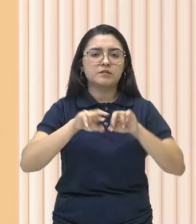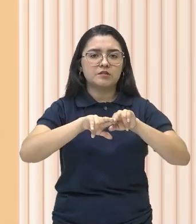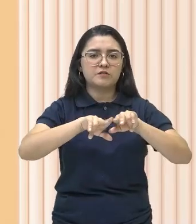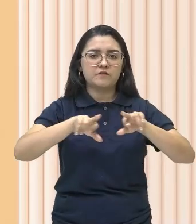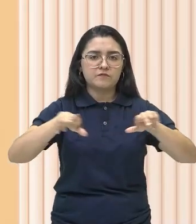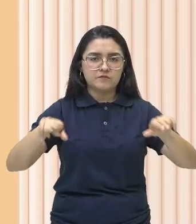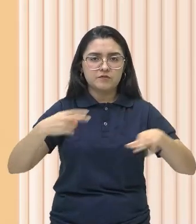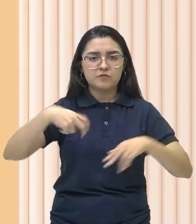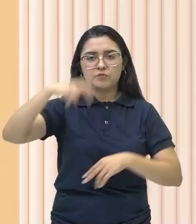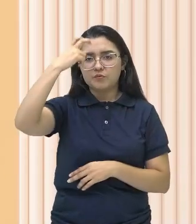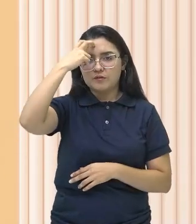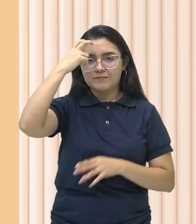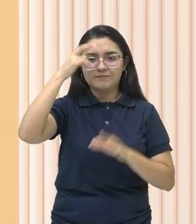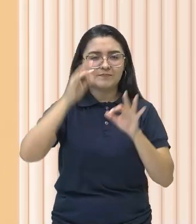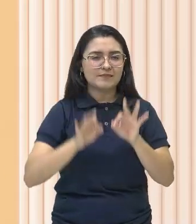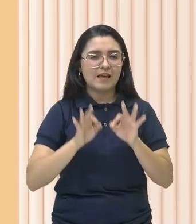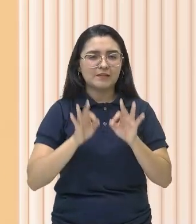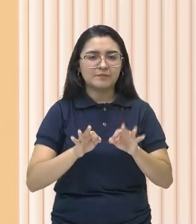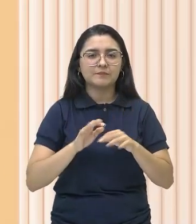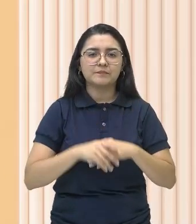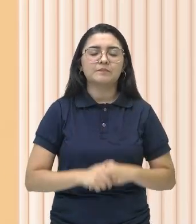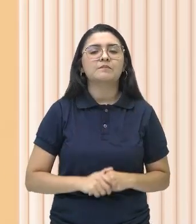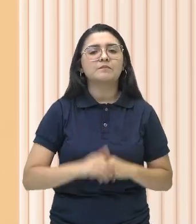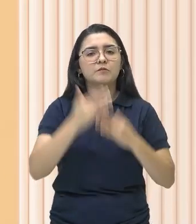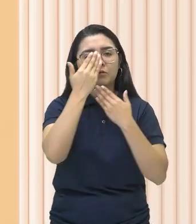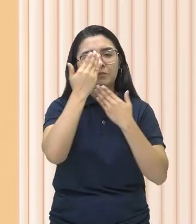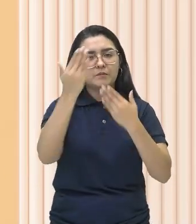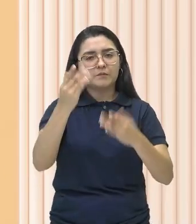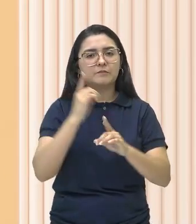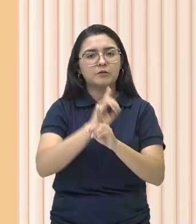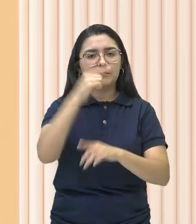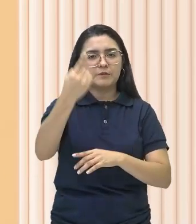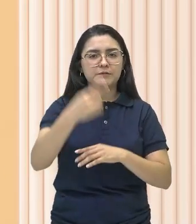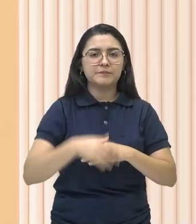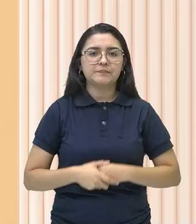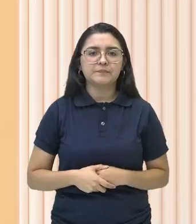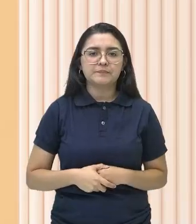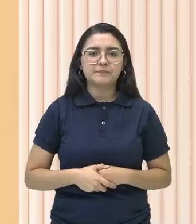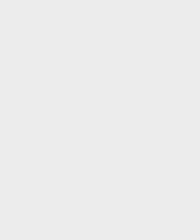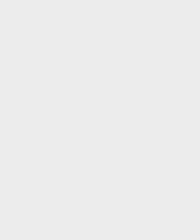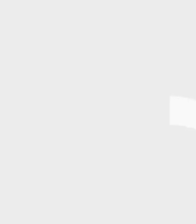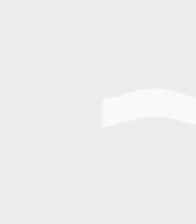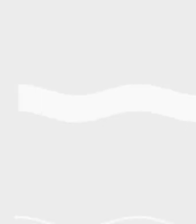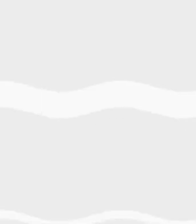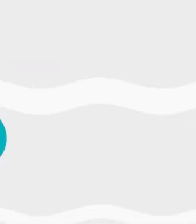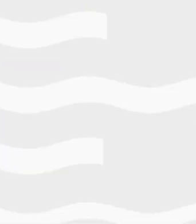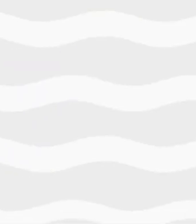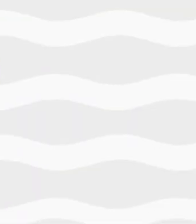diversidade cultural. Ok, pessoal? Valeu e até a próxima.